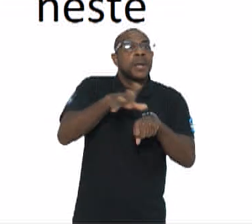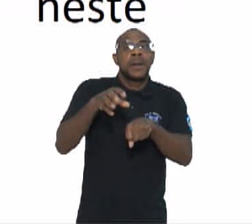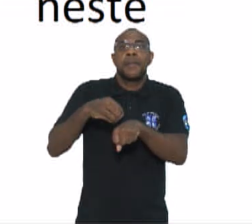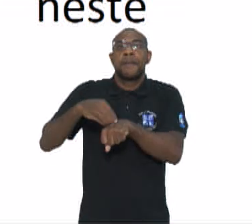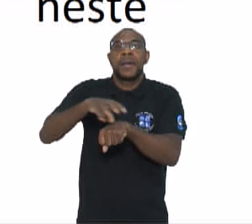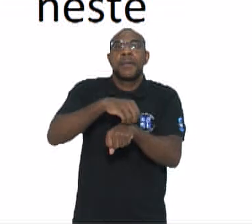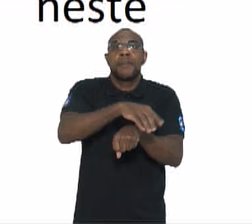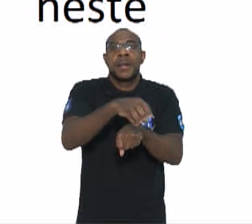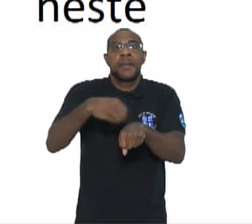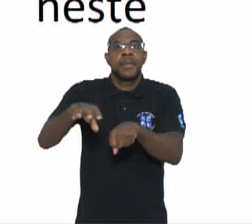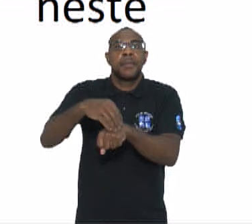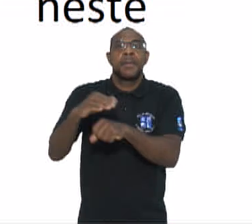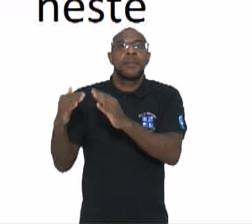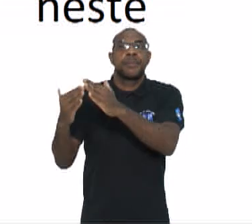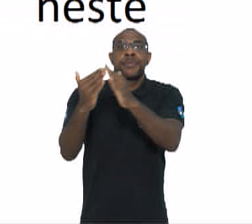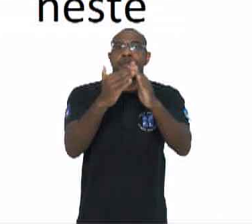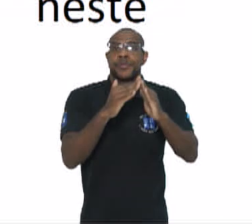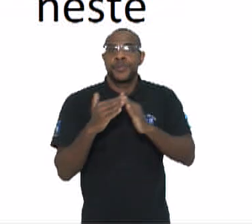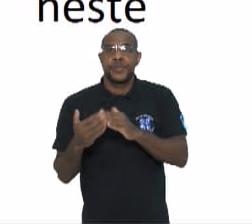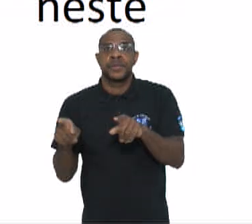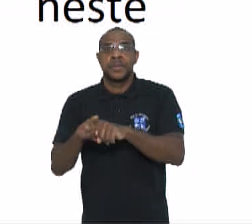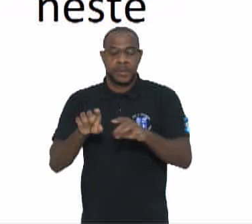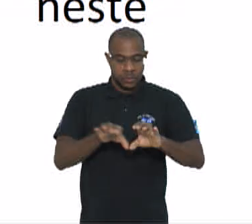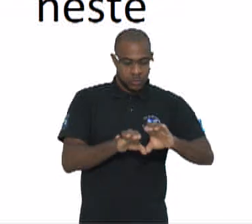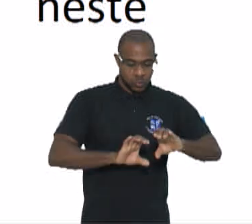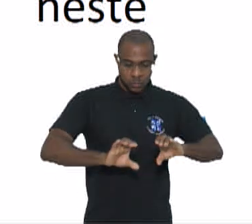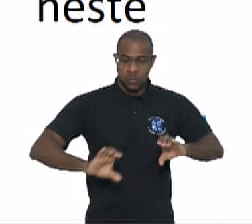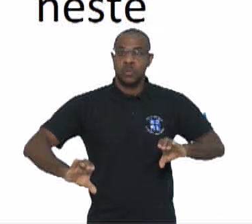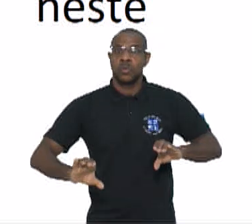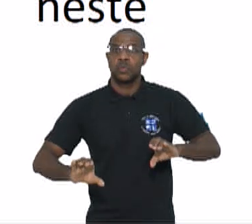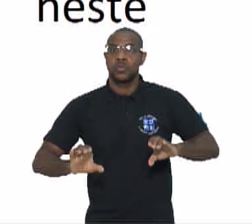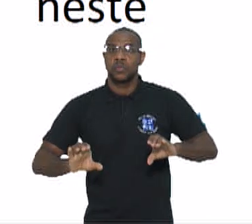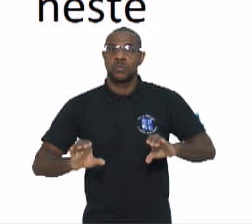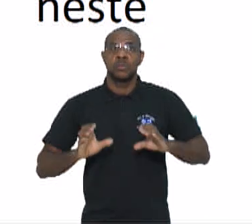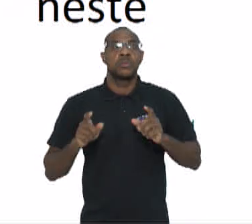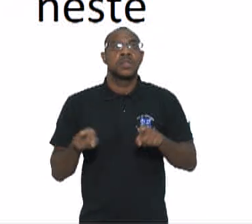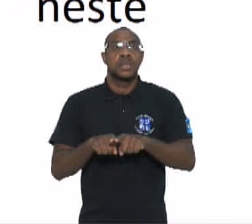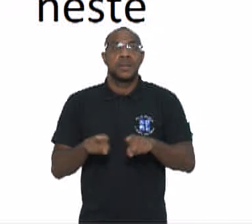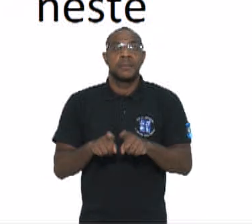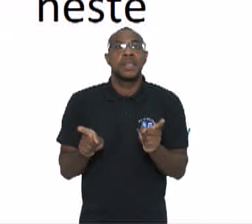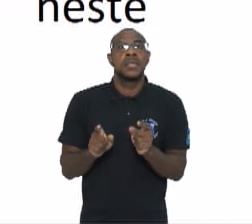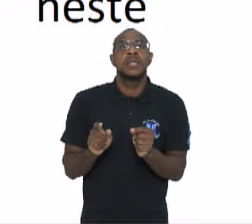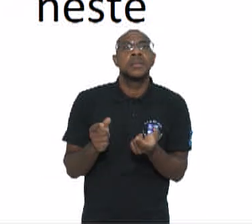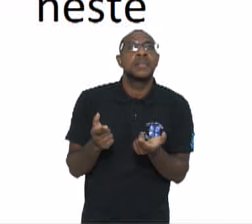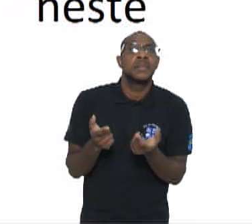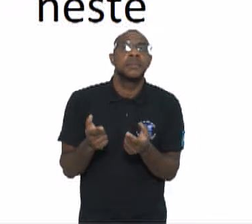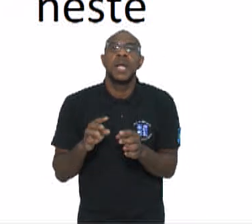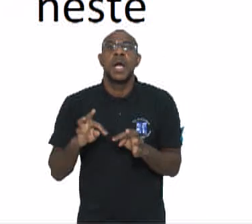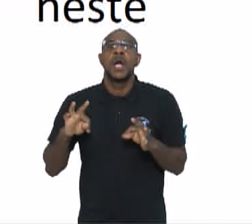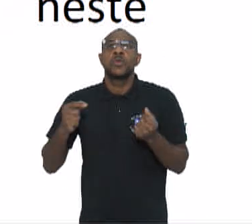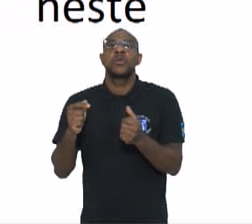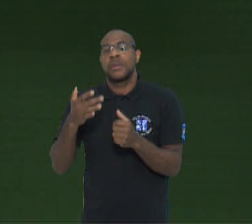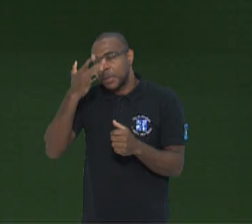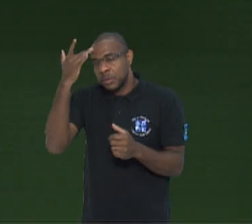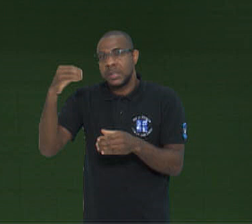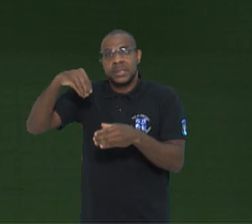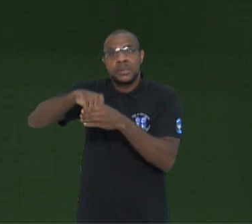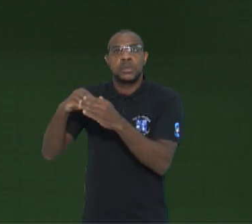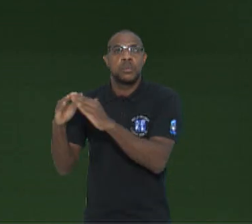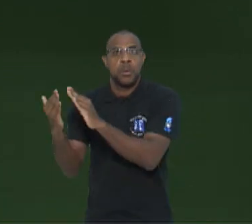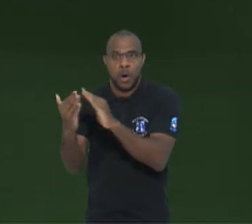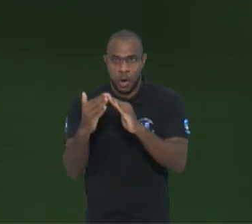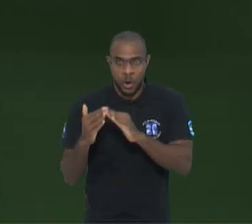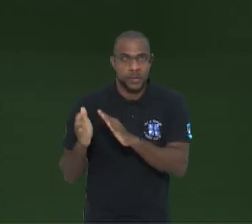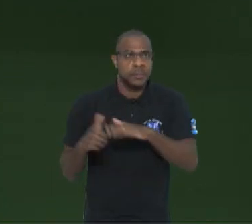esgoto tratado para 60% dos moradores. Por que o repórter usou travessão nesse fragmento? O que significa